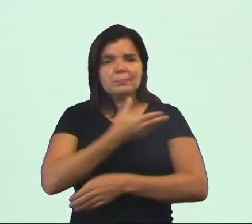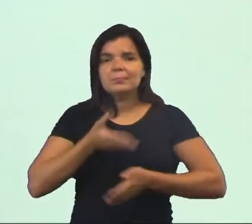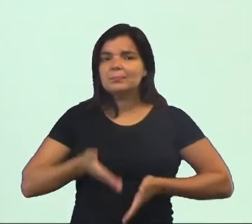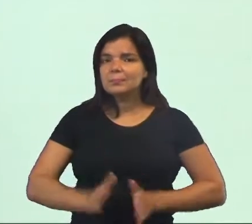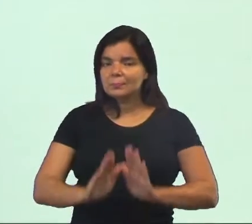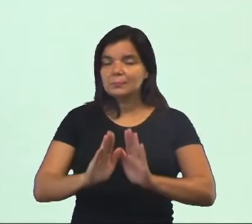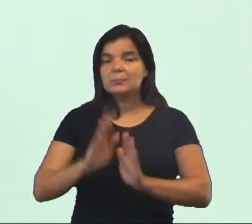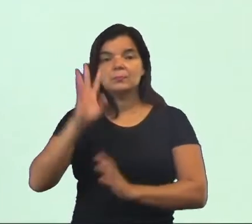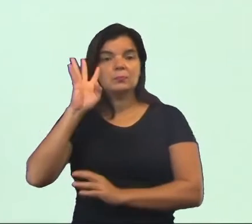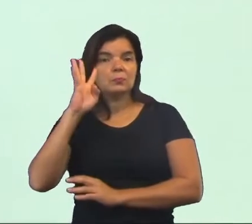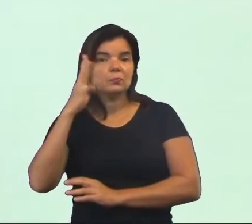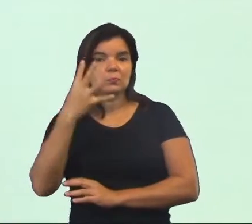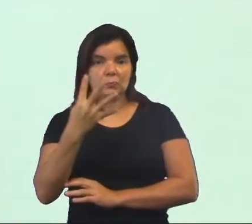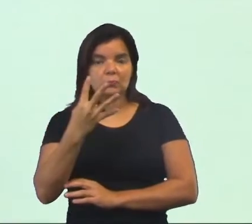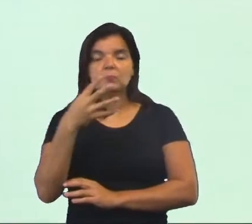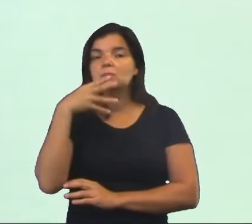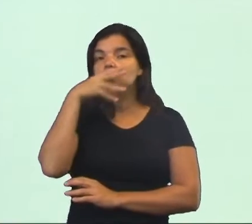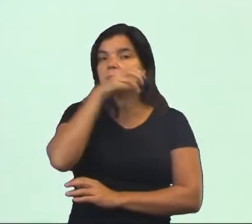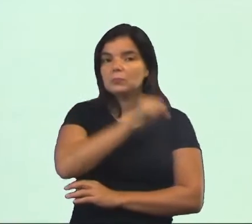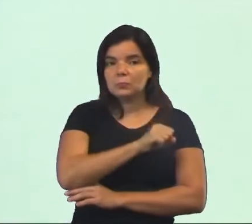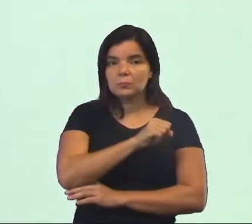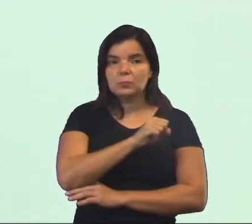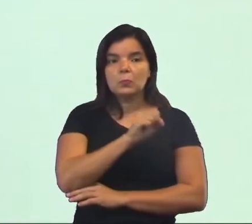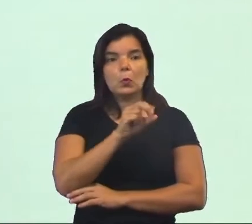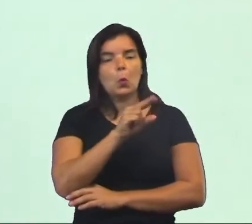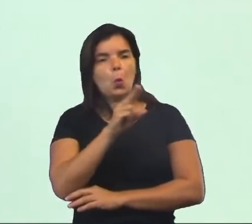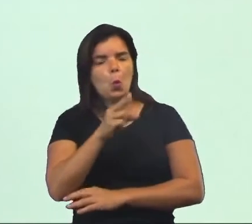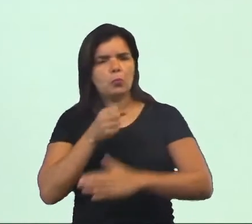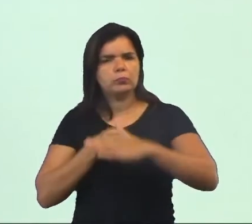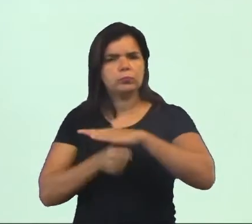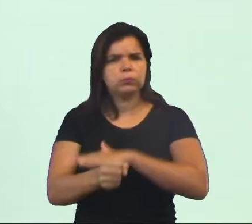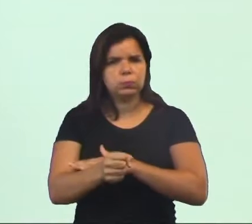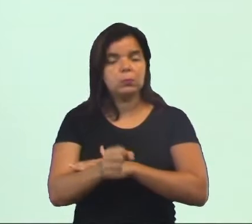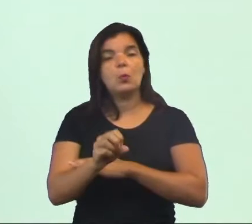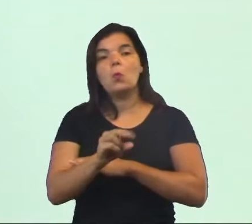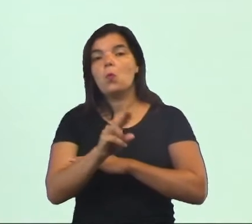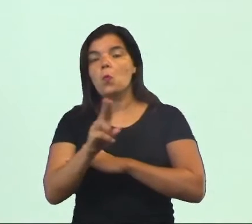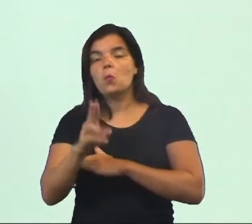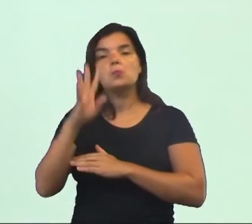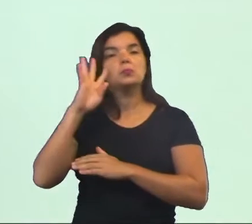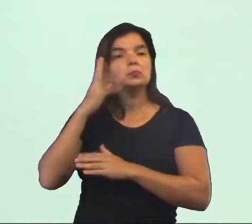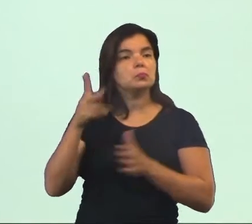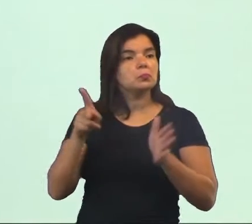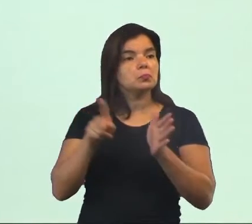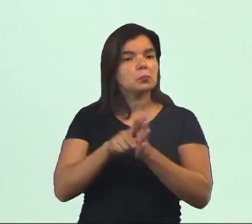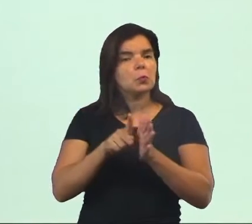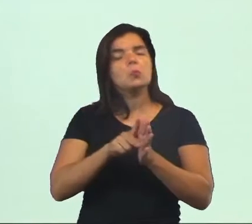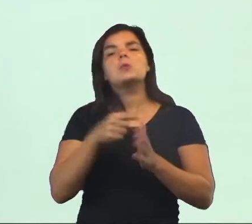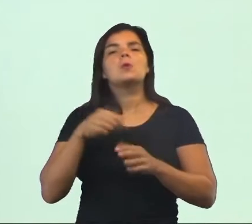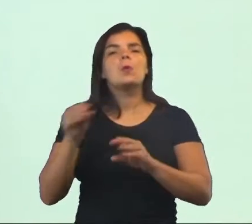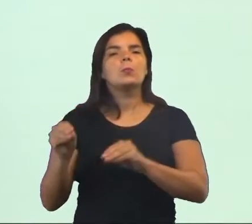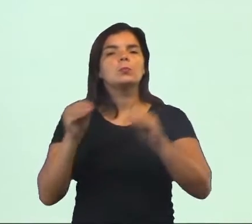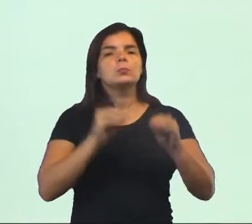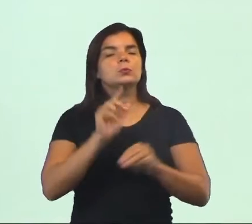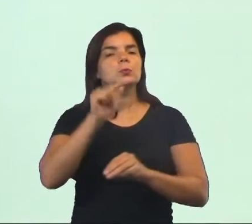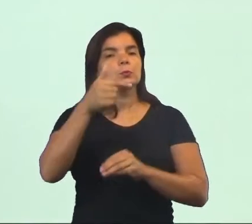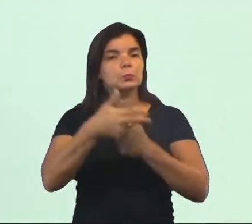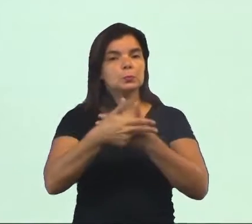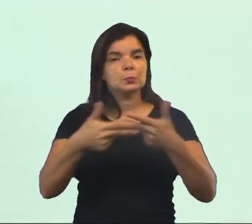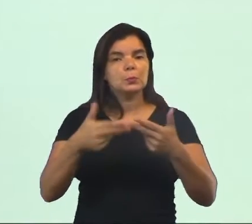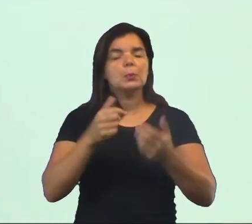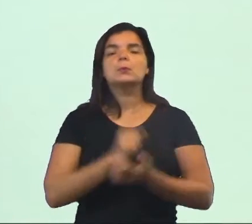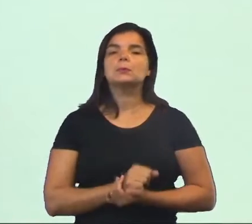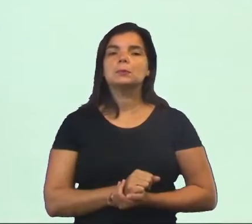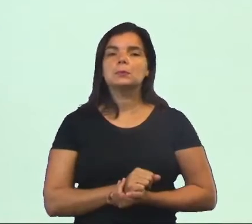e decidem, de repente, ou forçadamente, ou por uma decisão própria, ir para outro lugar? Por